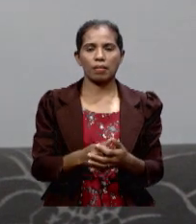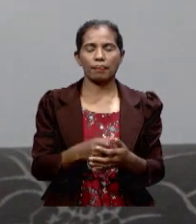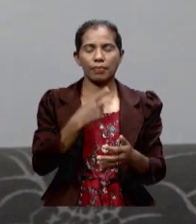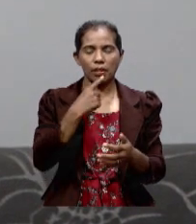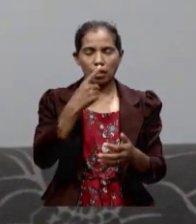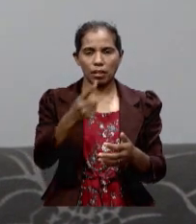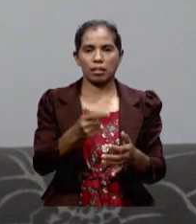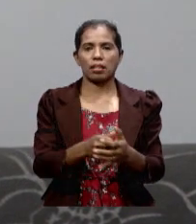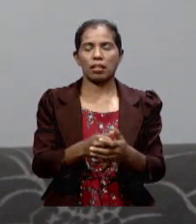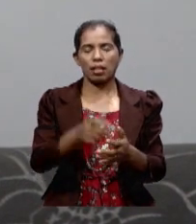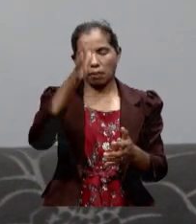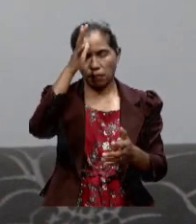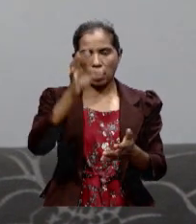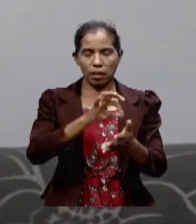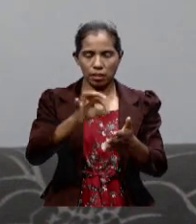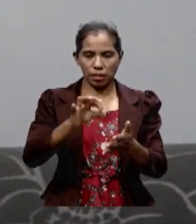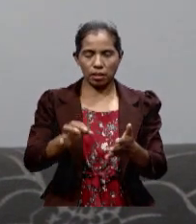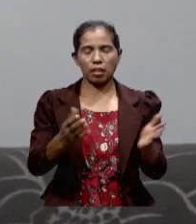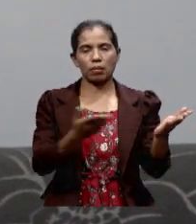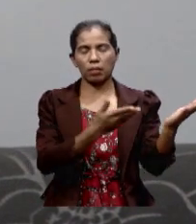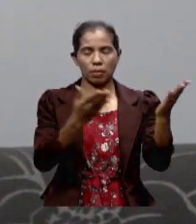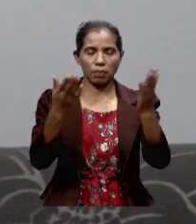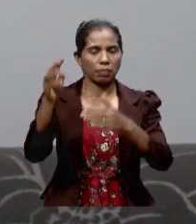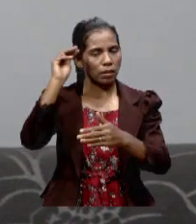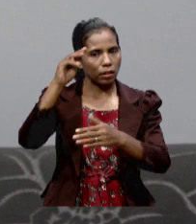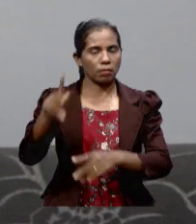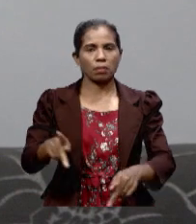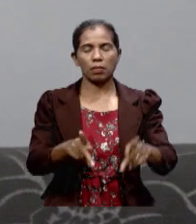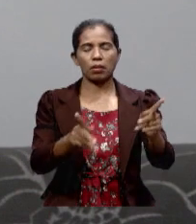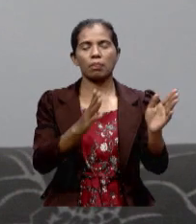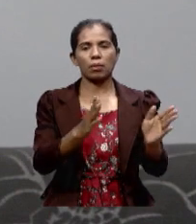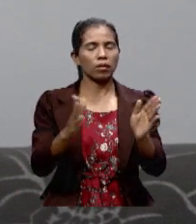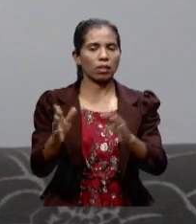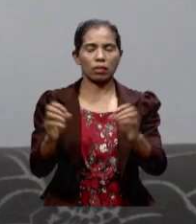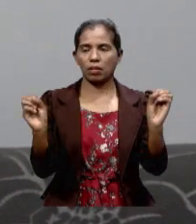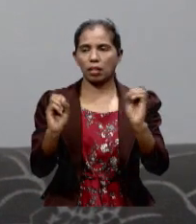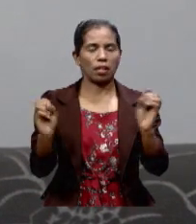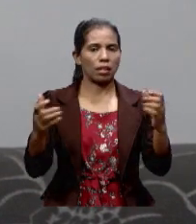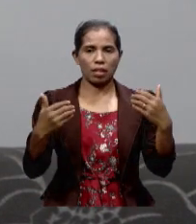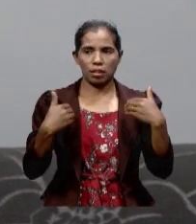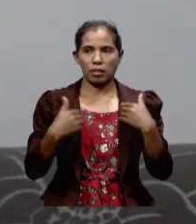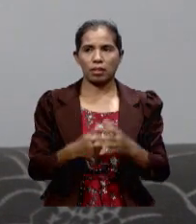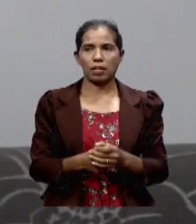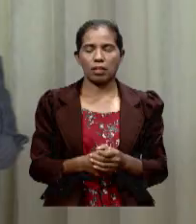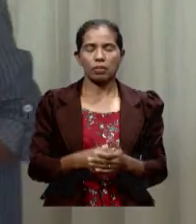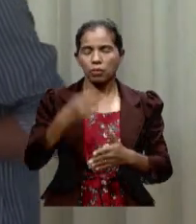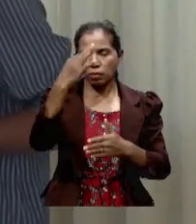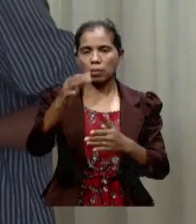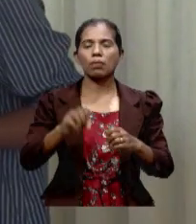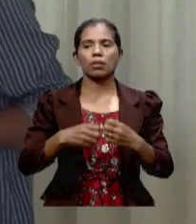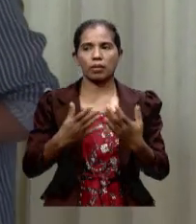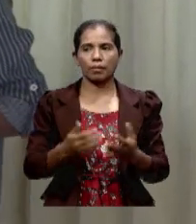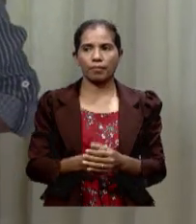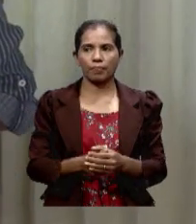e ministério público e cusi mas vê to agora processo lá lá justiça era né aquele ato equilíbrio né hanusa